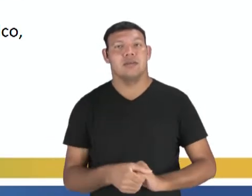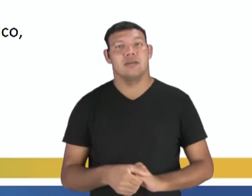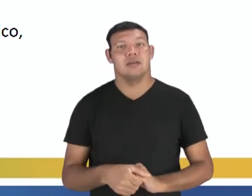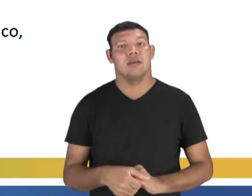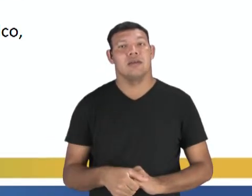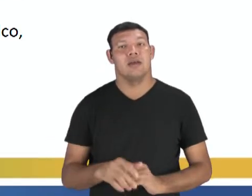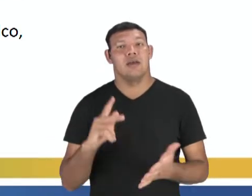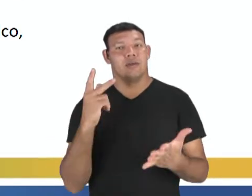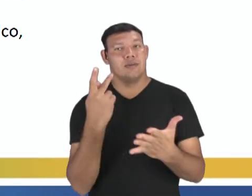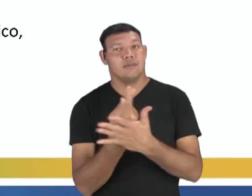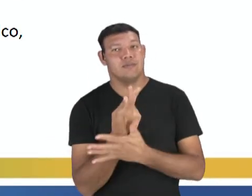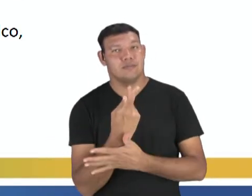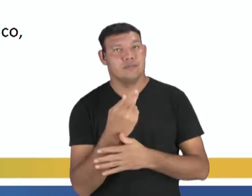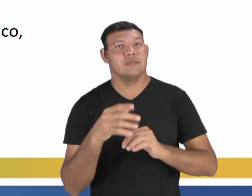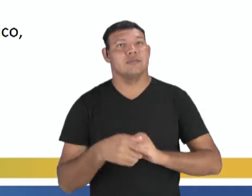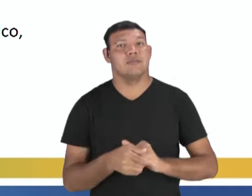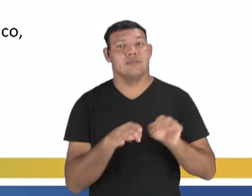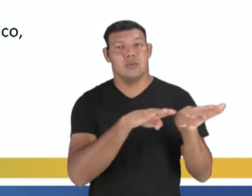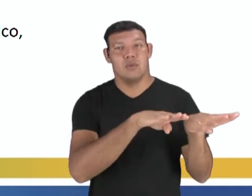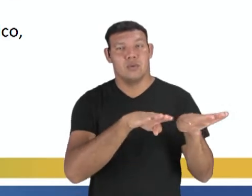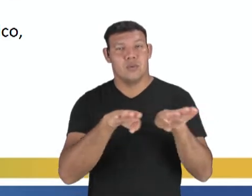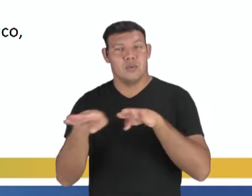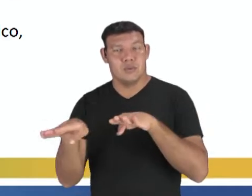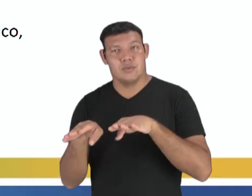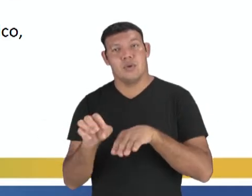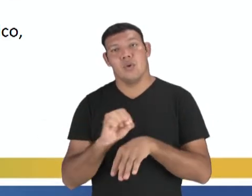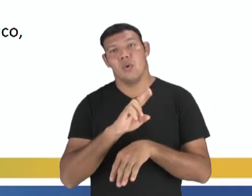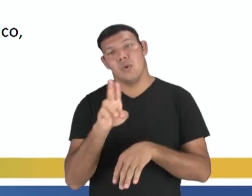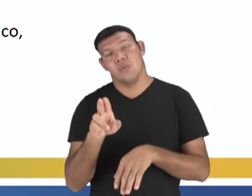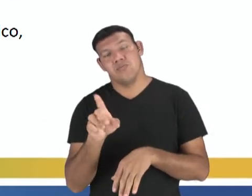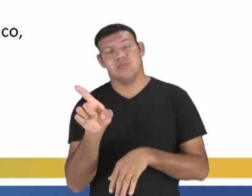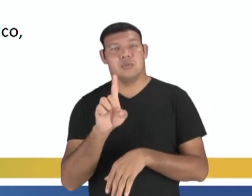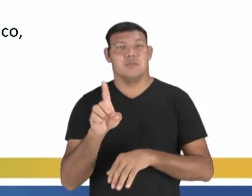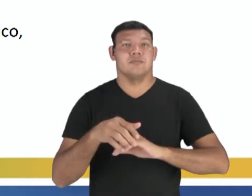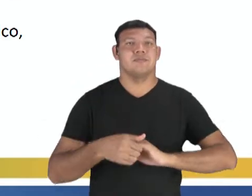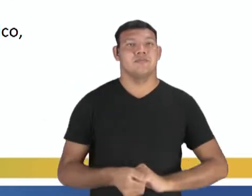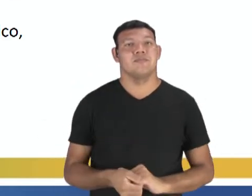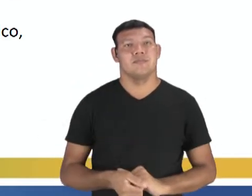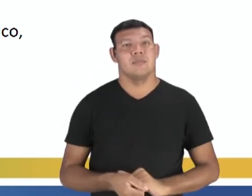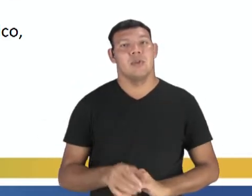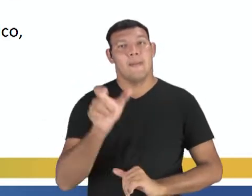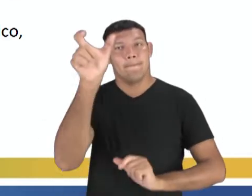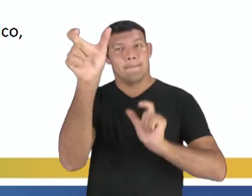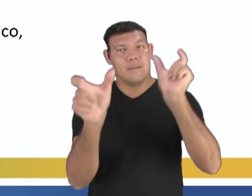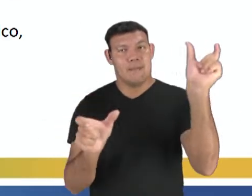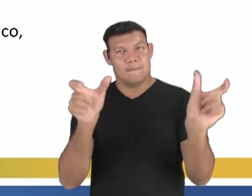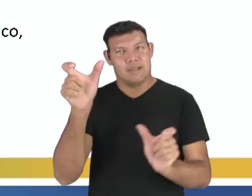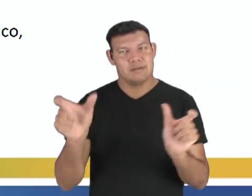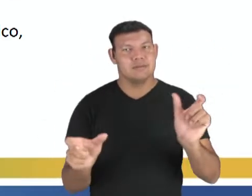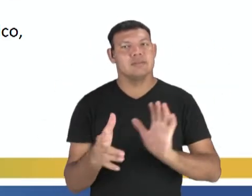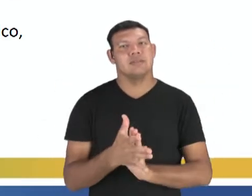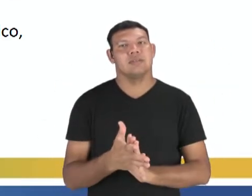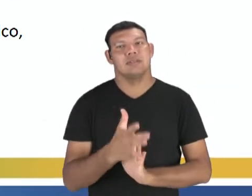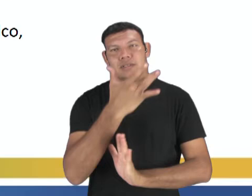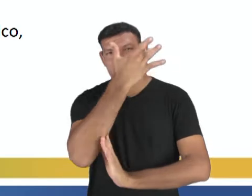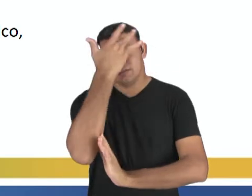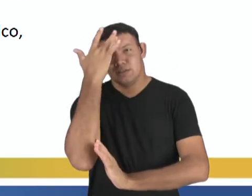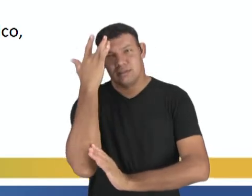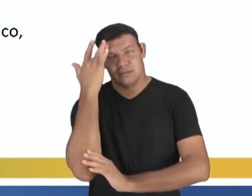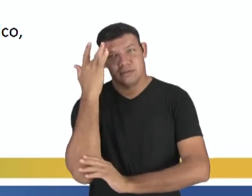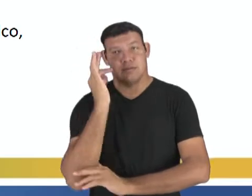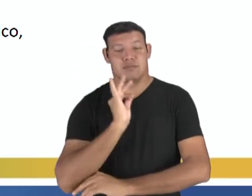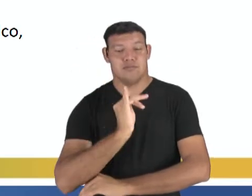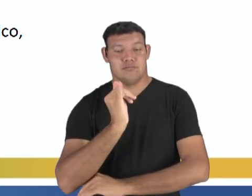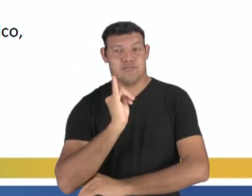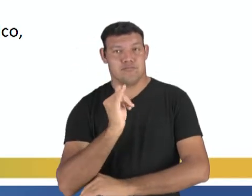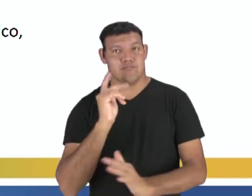são classificados em enredo linear e enredo não linear. Personagens são aqueles que compõem a